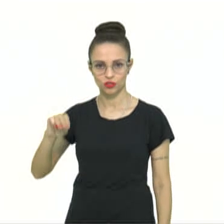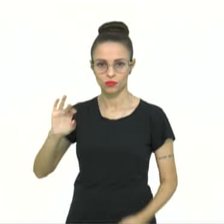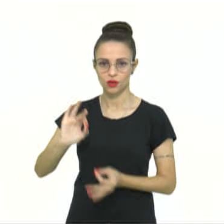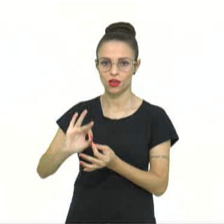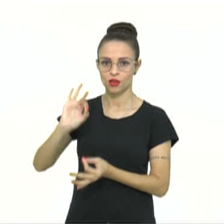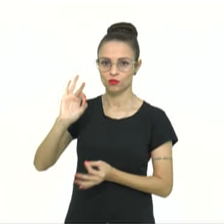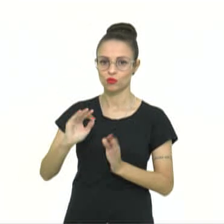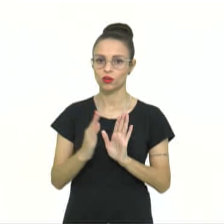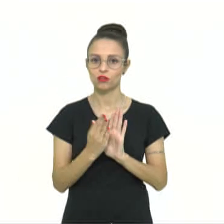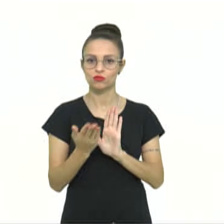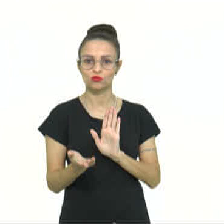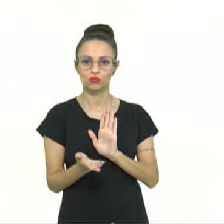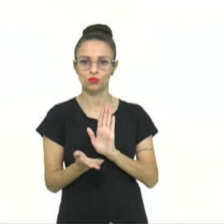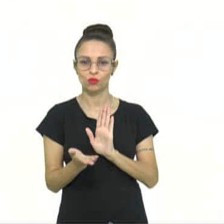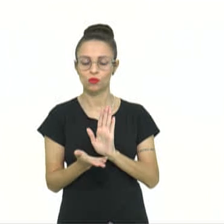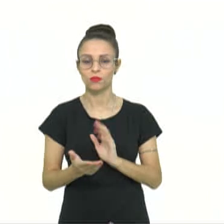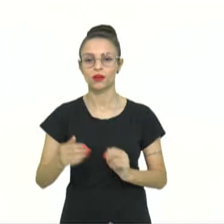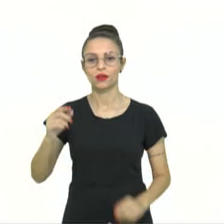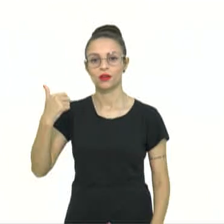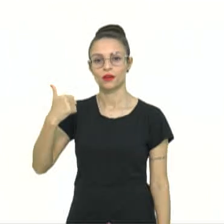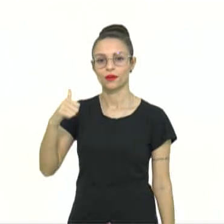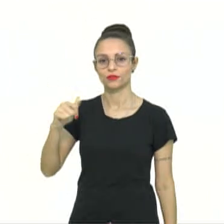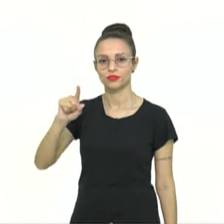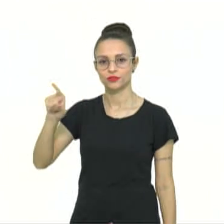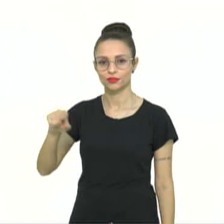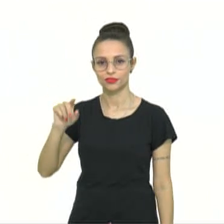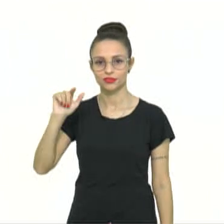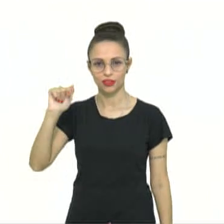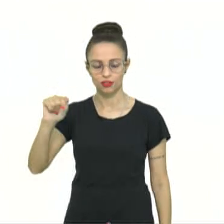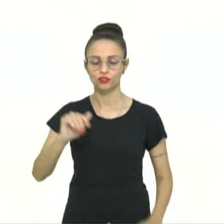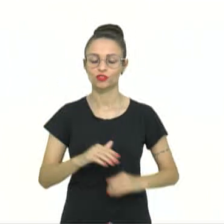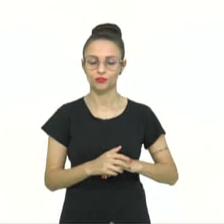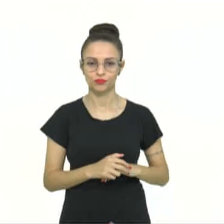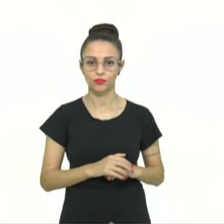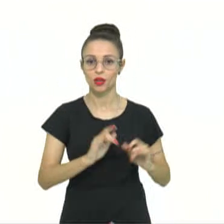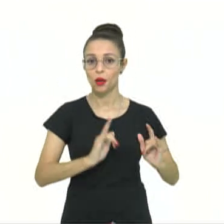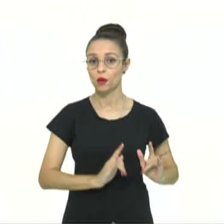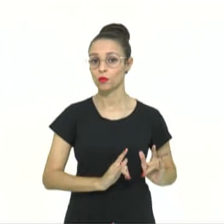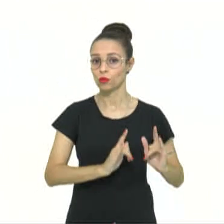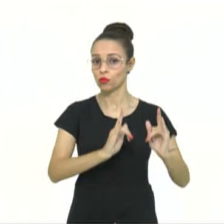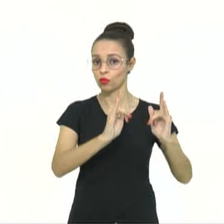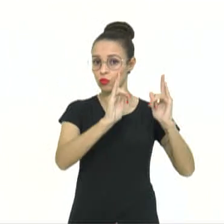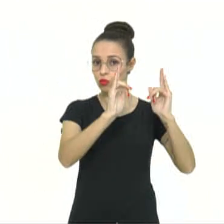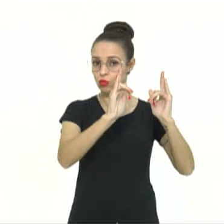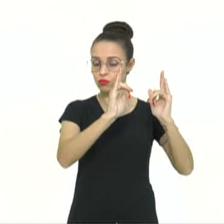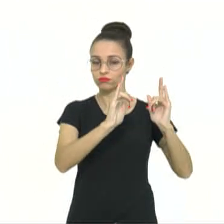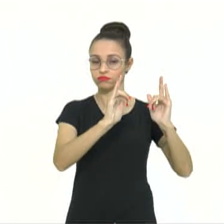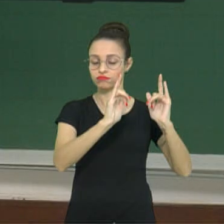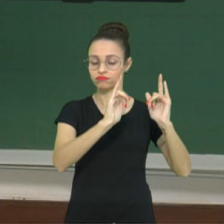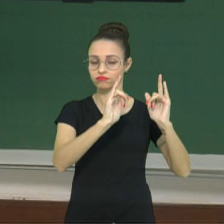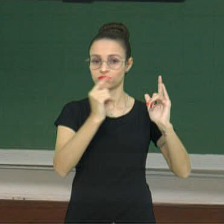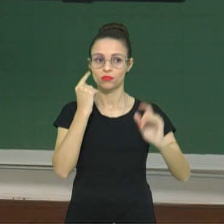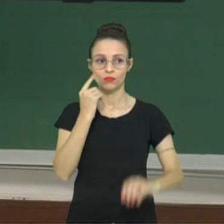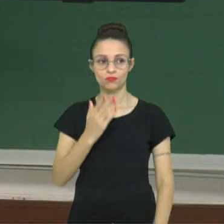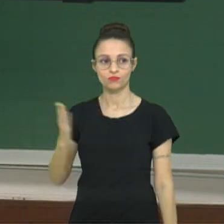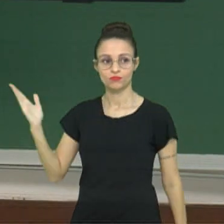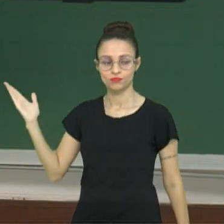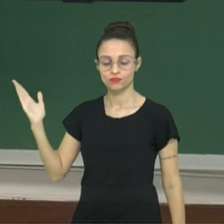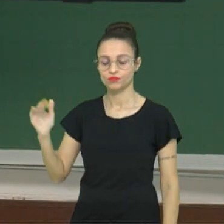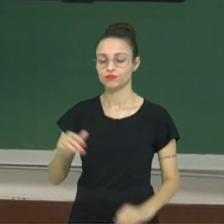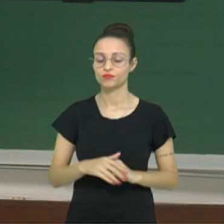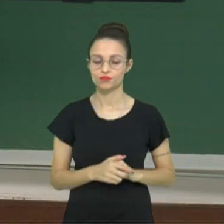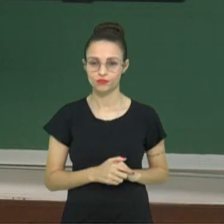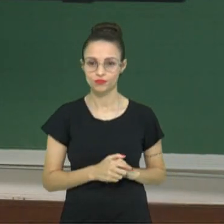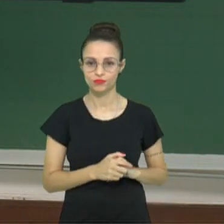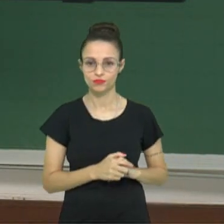e sua sombra mede 11,7. A sombra do prédio maior, né, ó, observe aqui na maquete